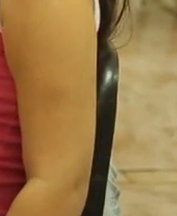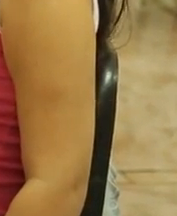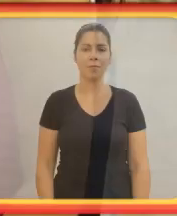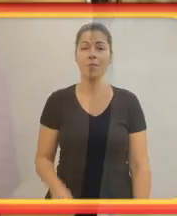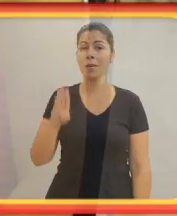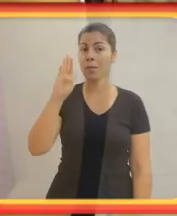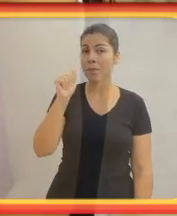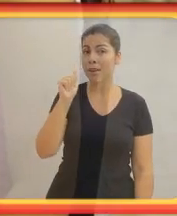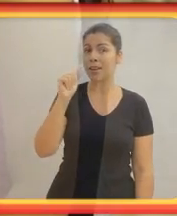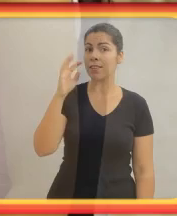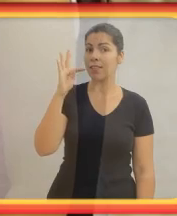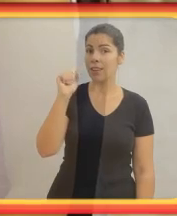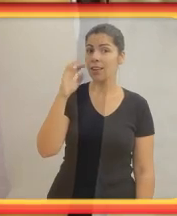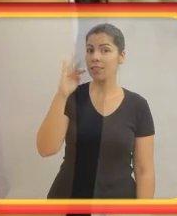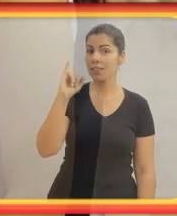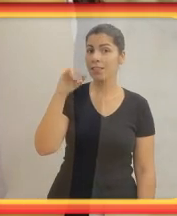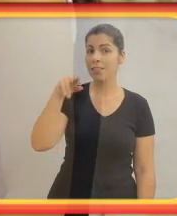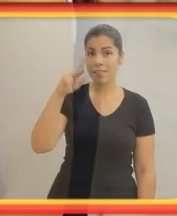Papita.